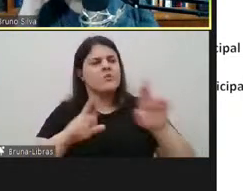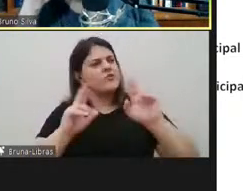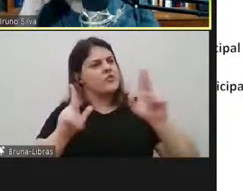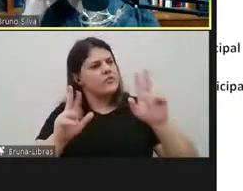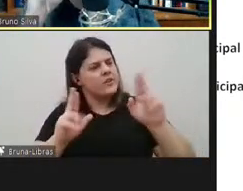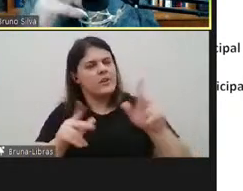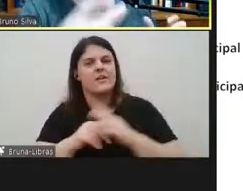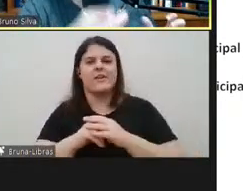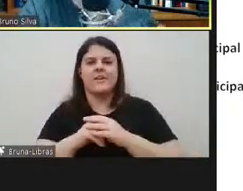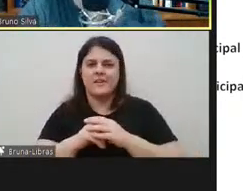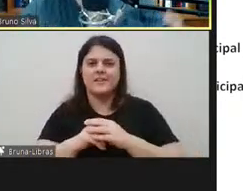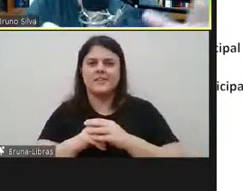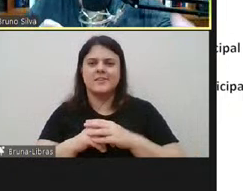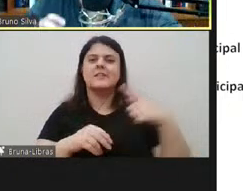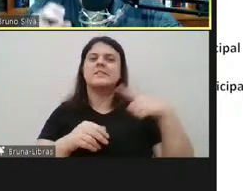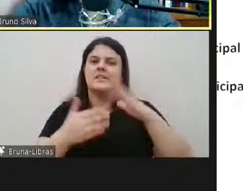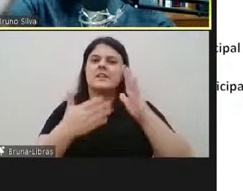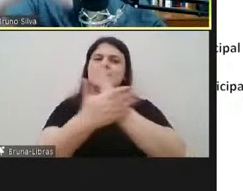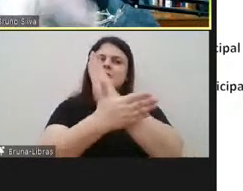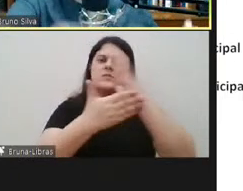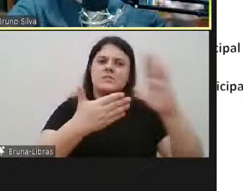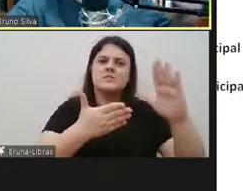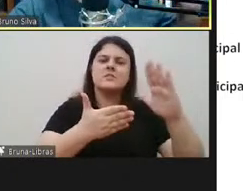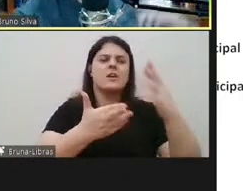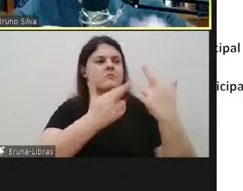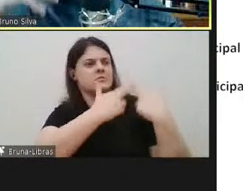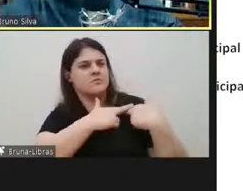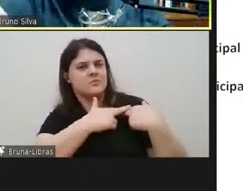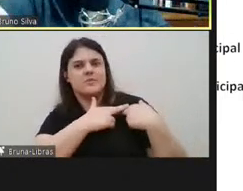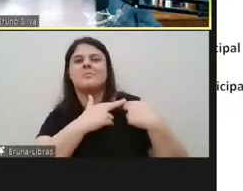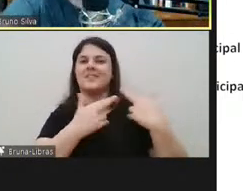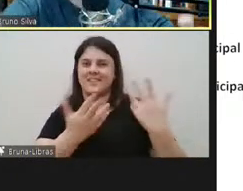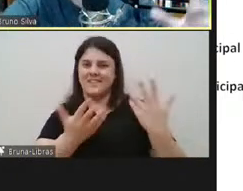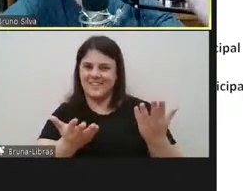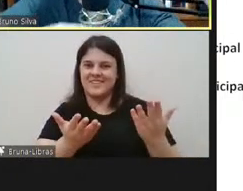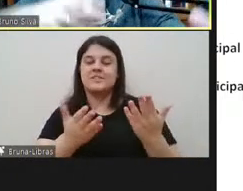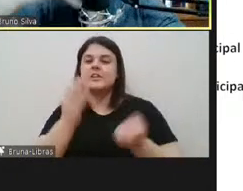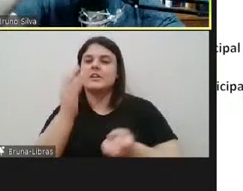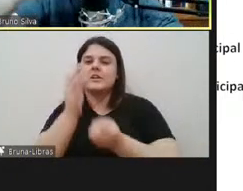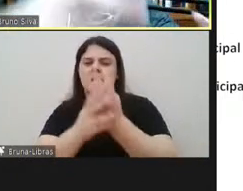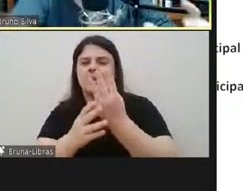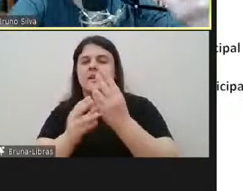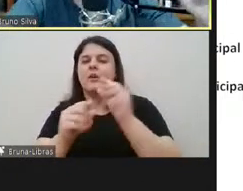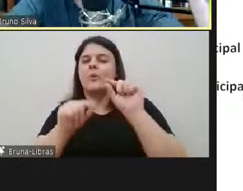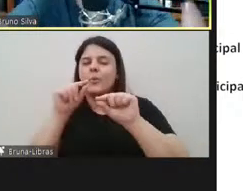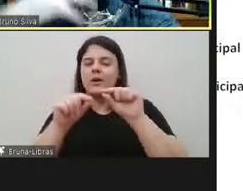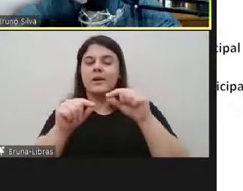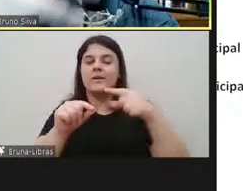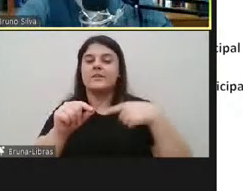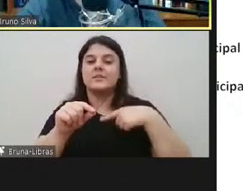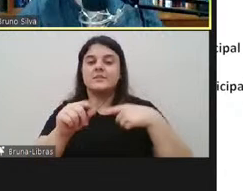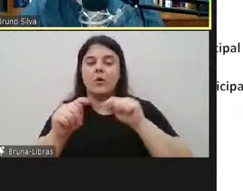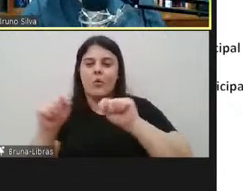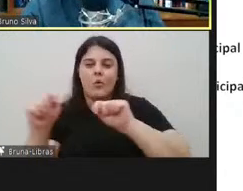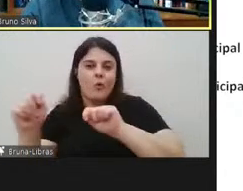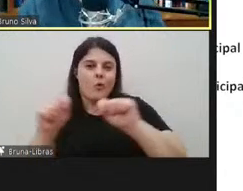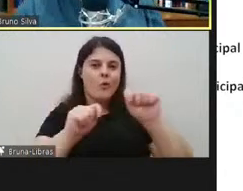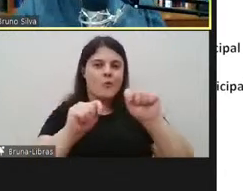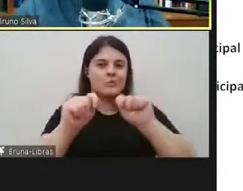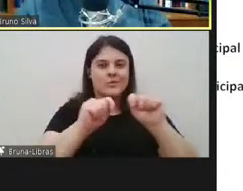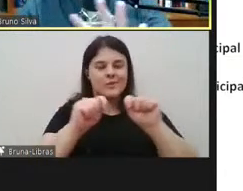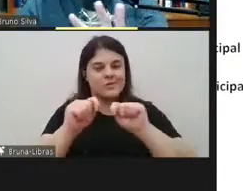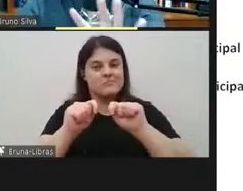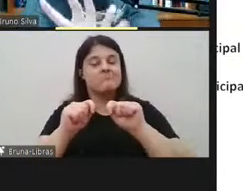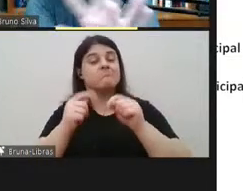negócio diferente é uma coisa em que a divisão de tarefas e responsabilidades você queria um quase com um sistema ali de controle e